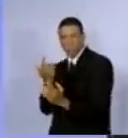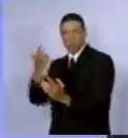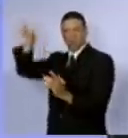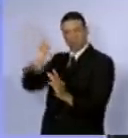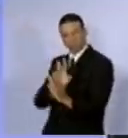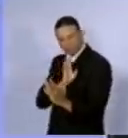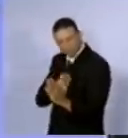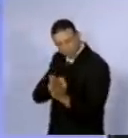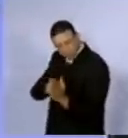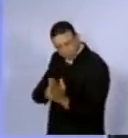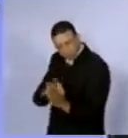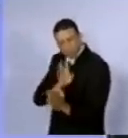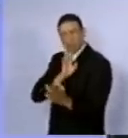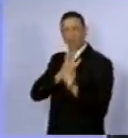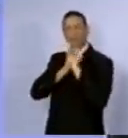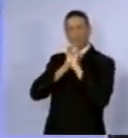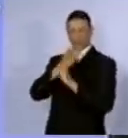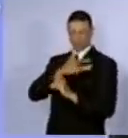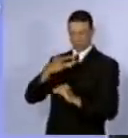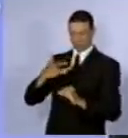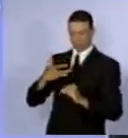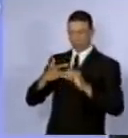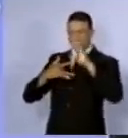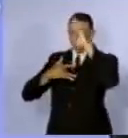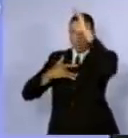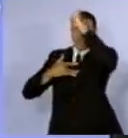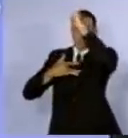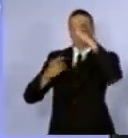seja, conhecimento de saúde. E é por isso.